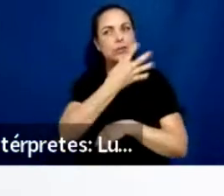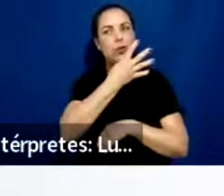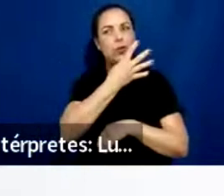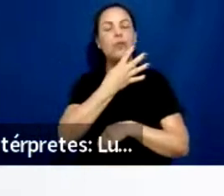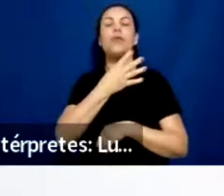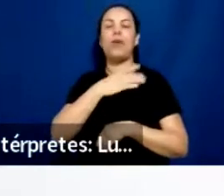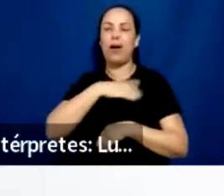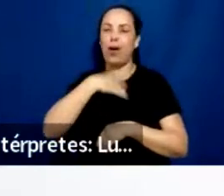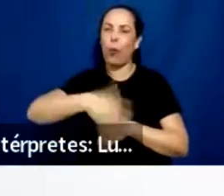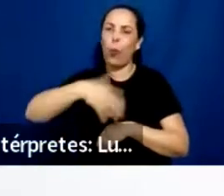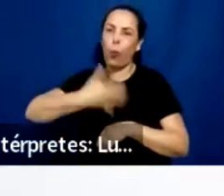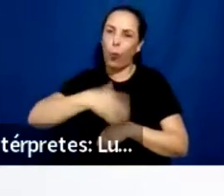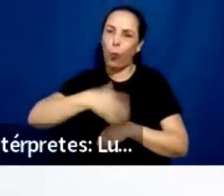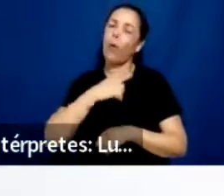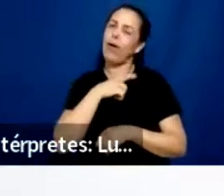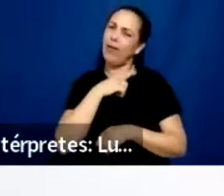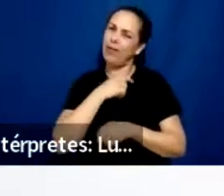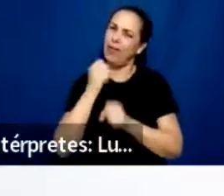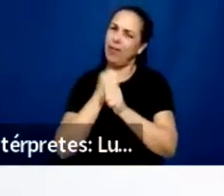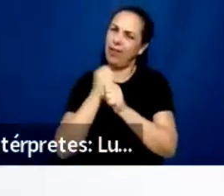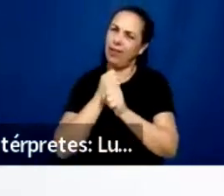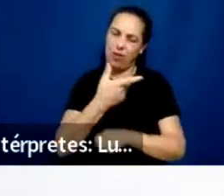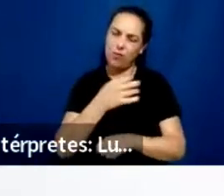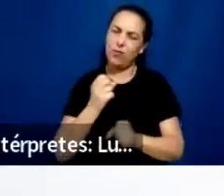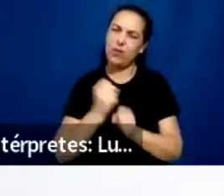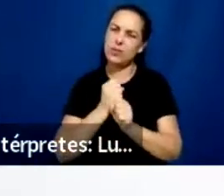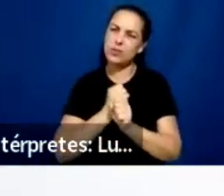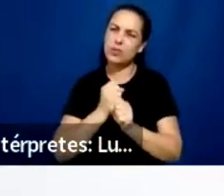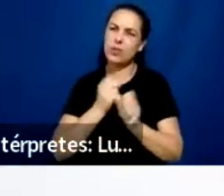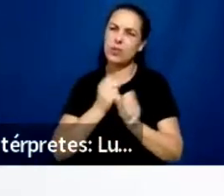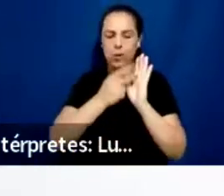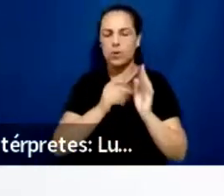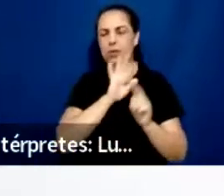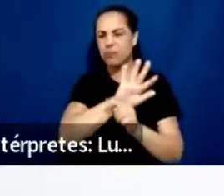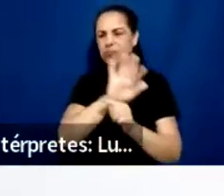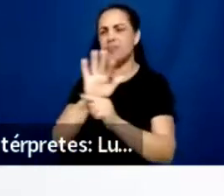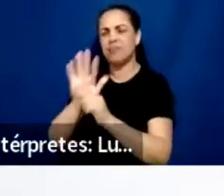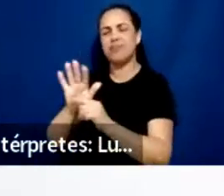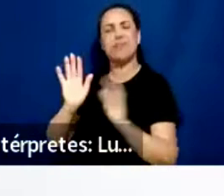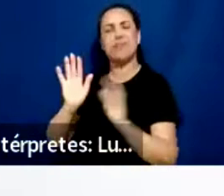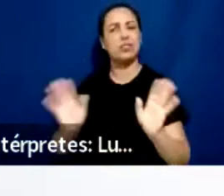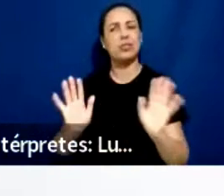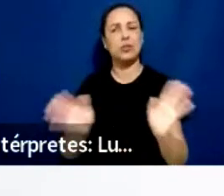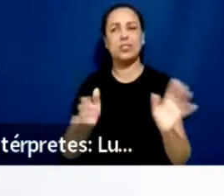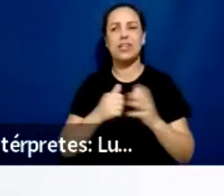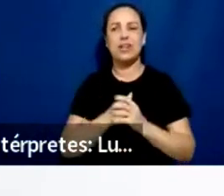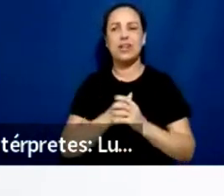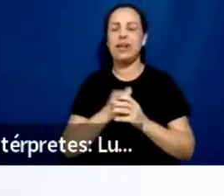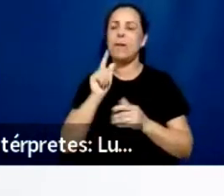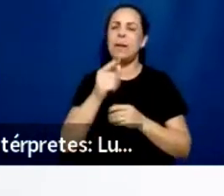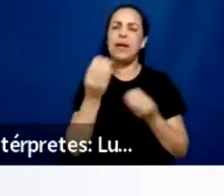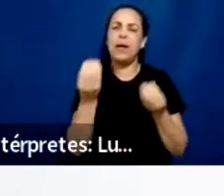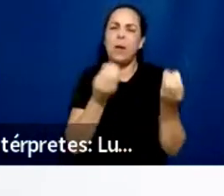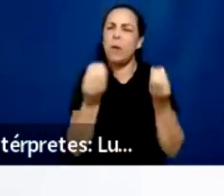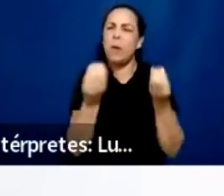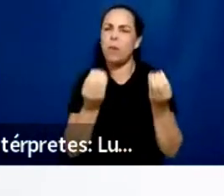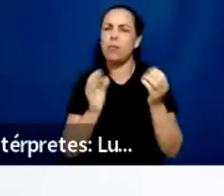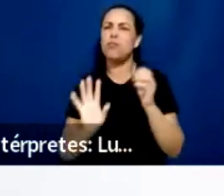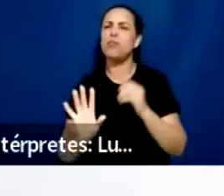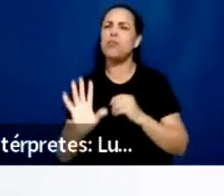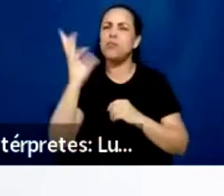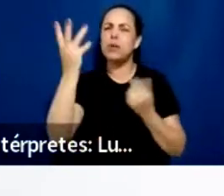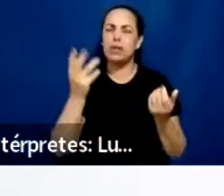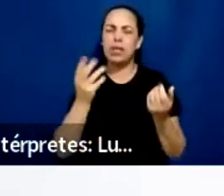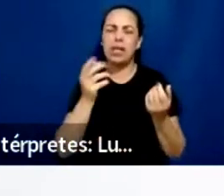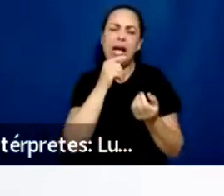nesses 20 anos de projeto de saúde. Vamos entender um pouquinho sobre como que acontece a correção magnética da água.